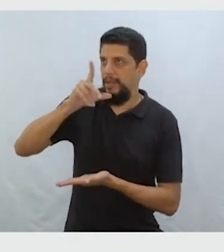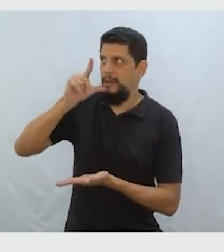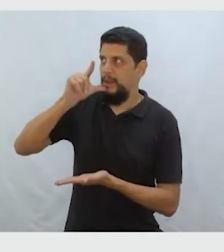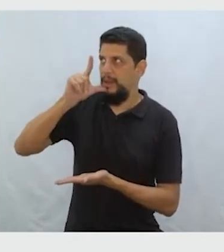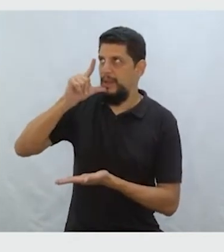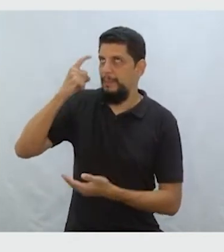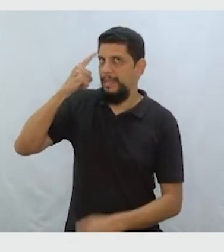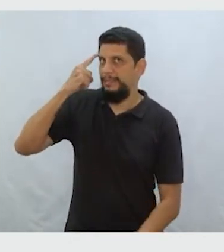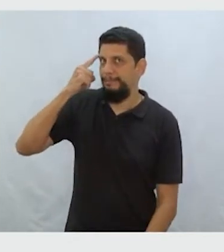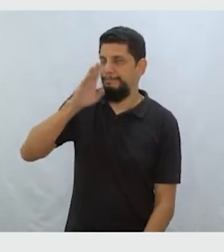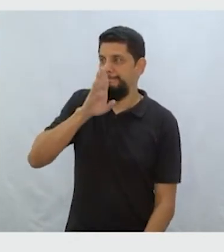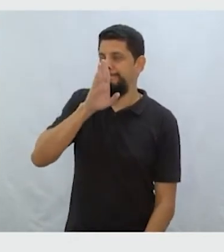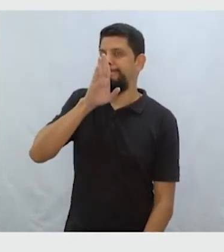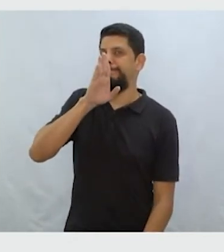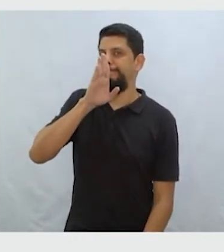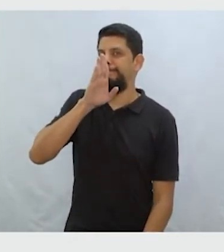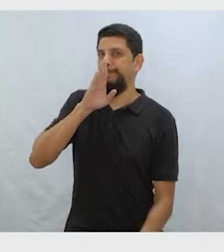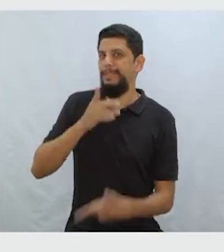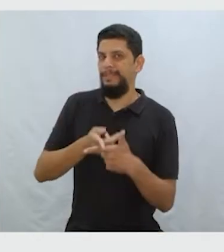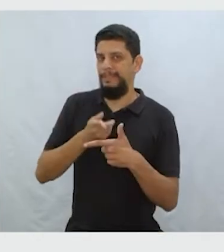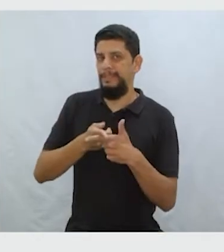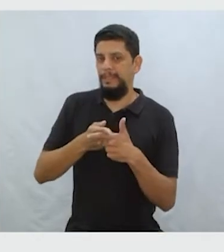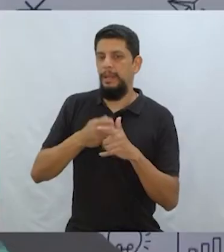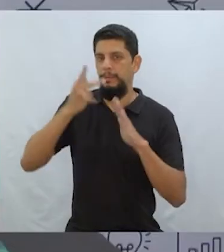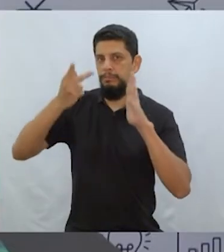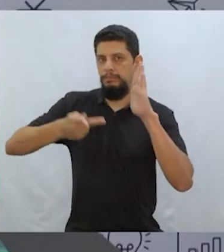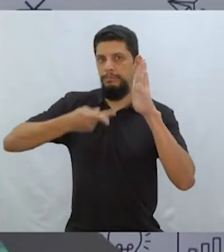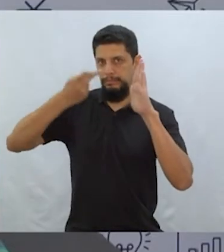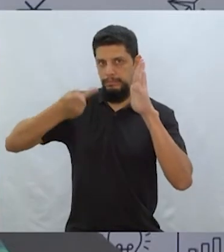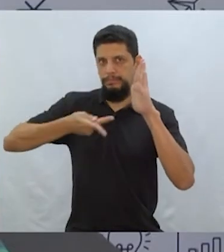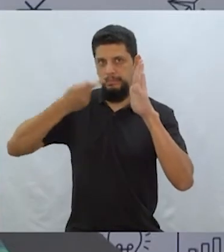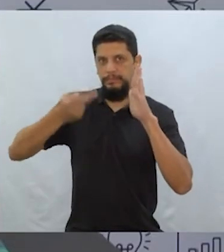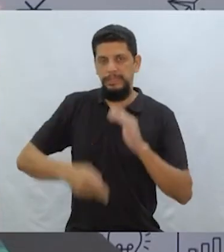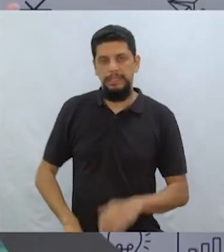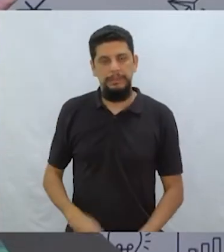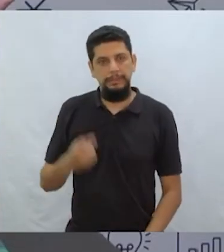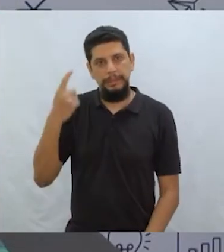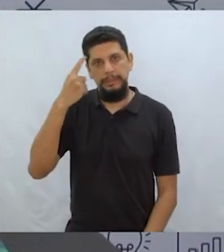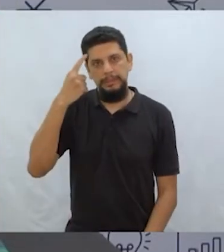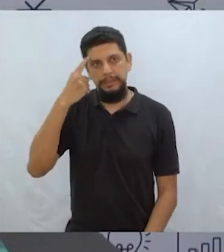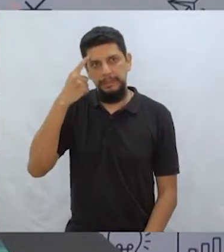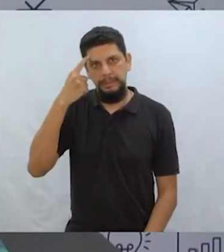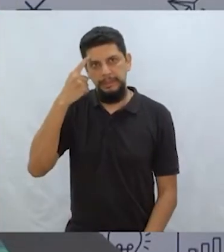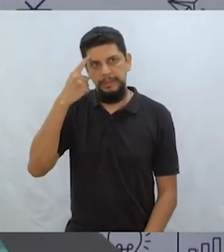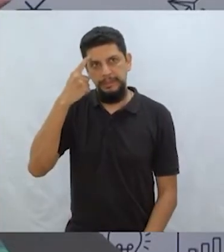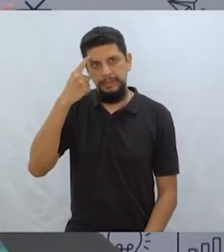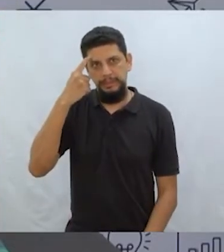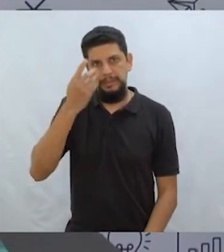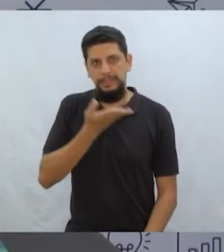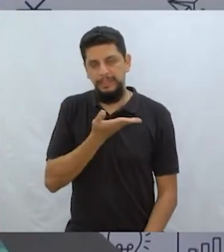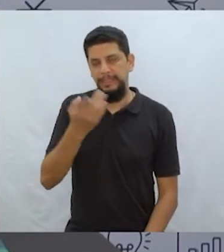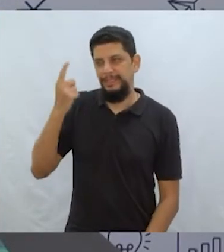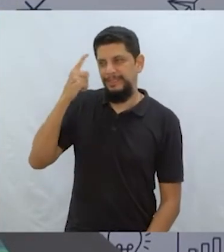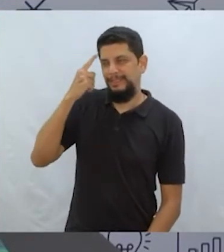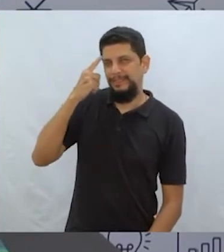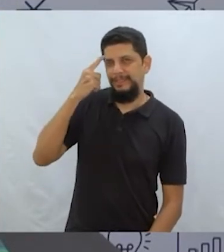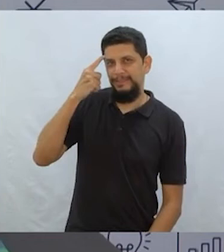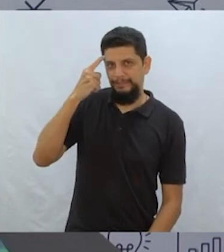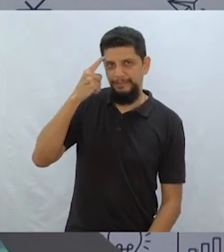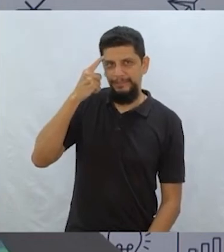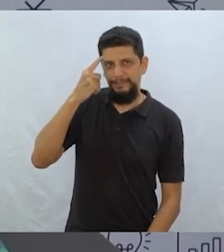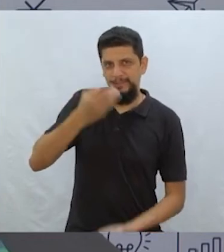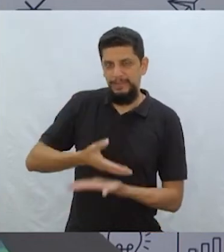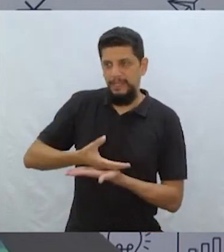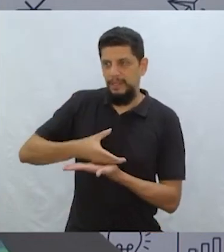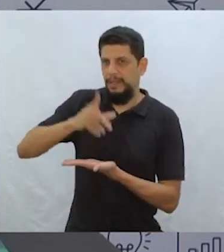pensando sem dizer pois haviam prometido pensando o quê vocês sabem o que eles estavam